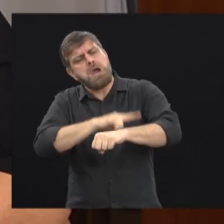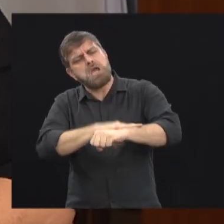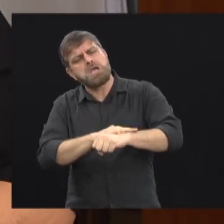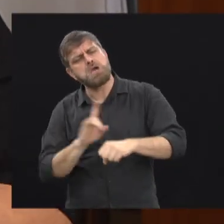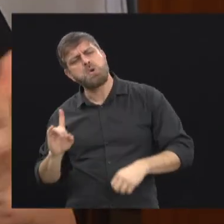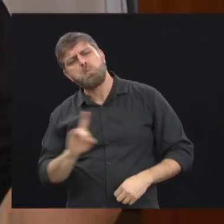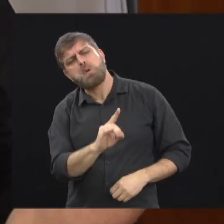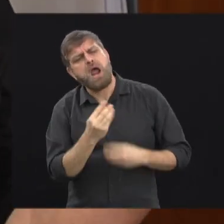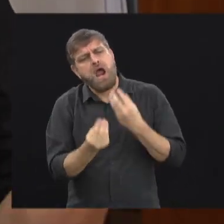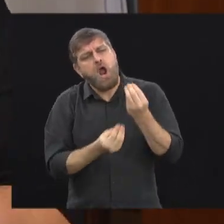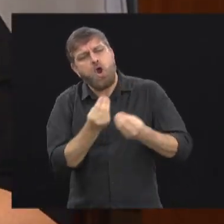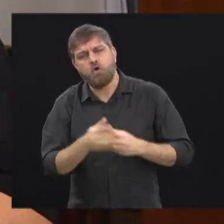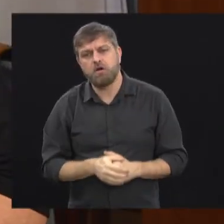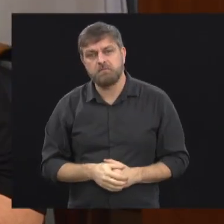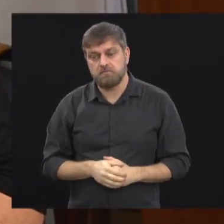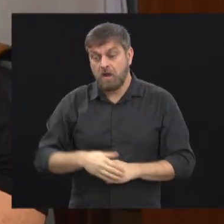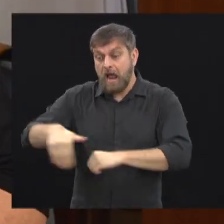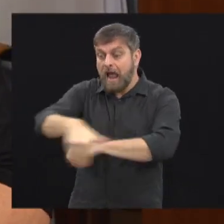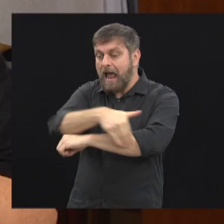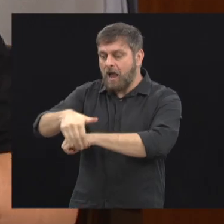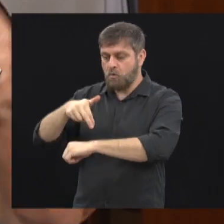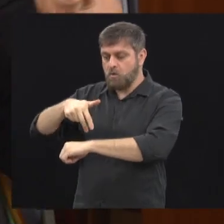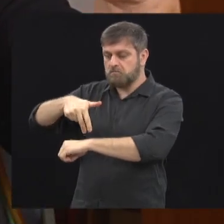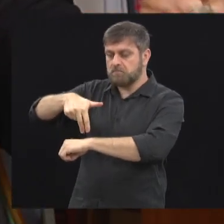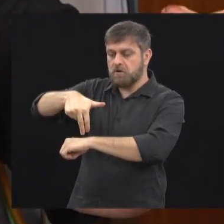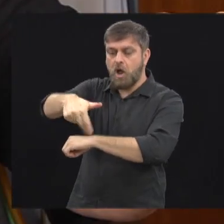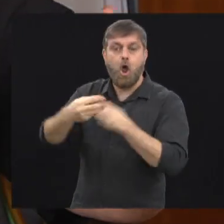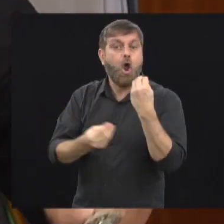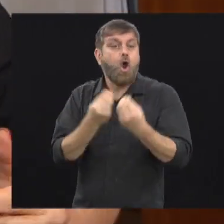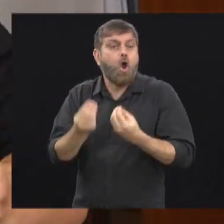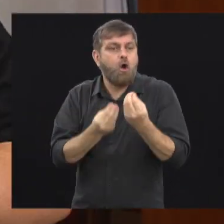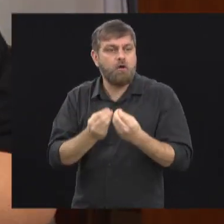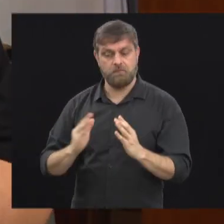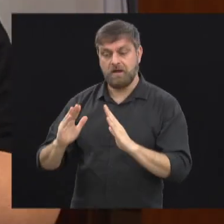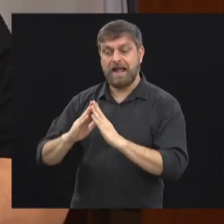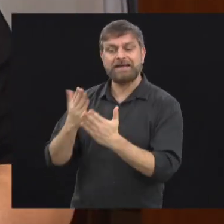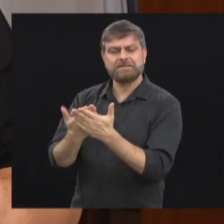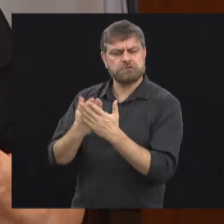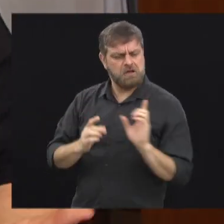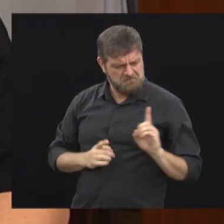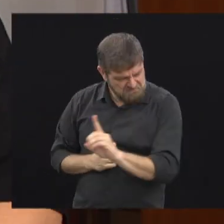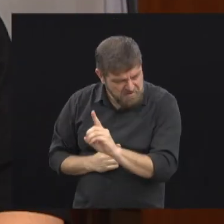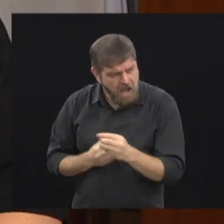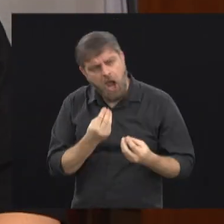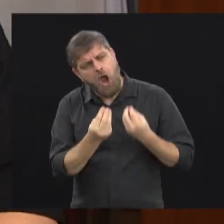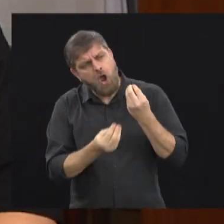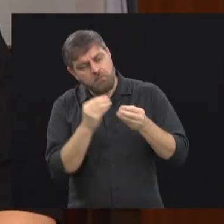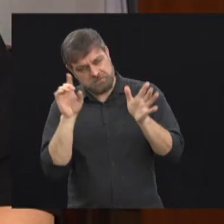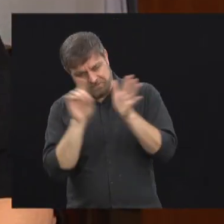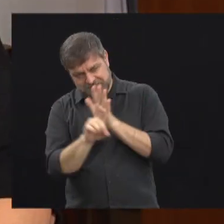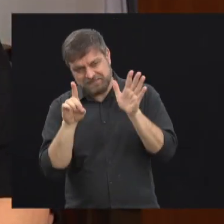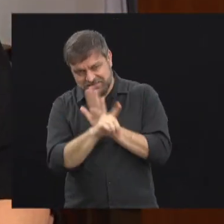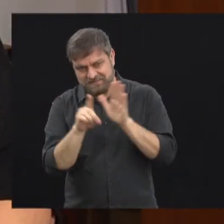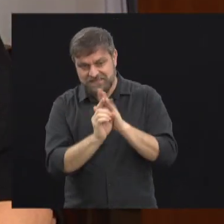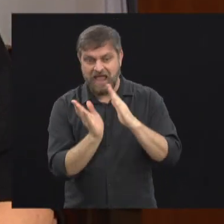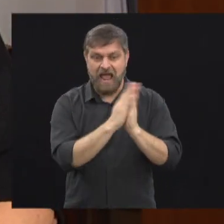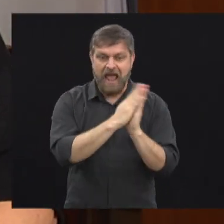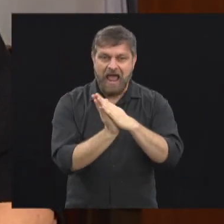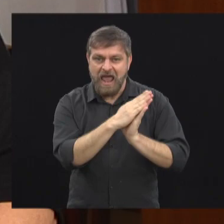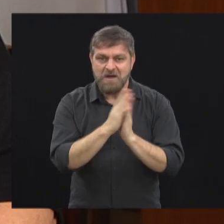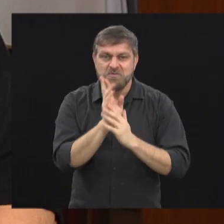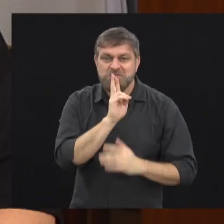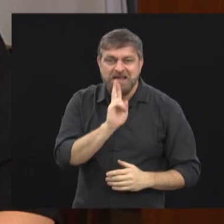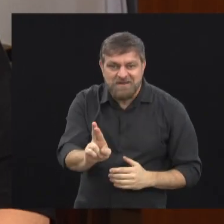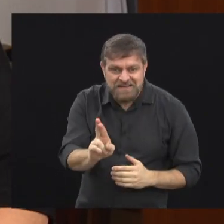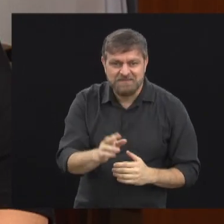Né? Como é que você atravessa a rua? Como é que você vai na escola? Então, coisas importantes que, na verdade,